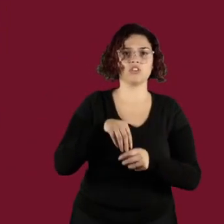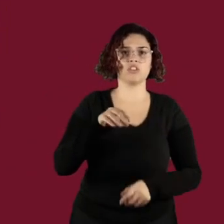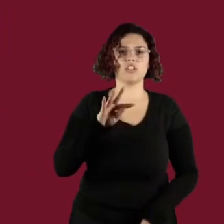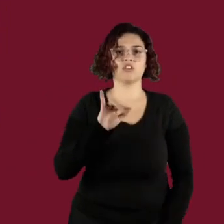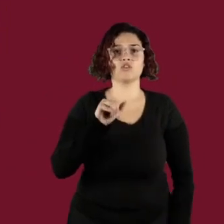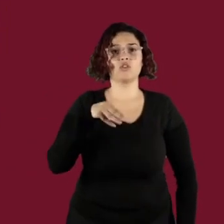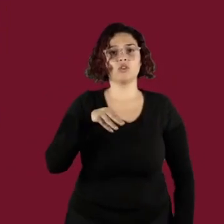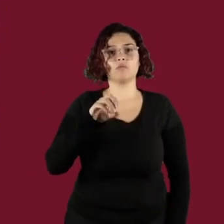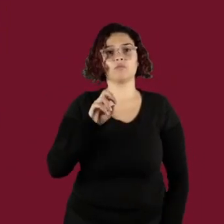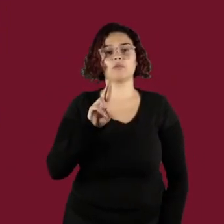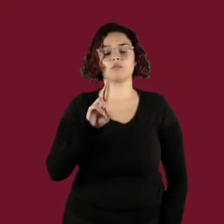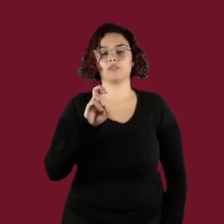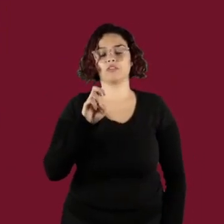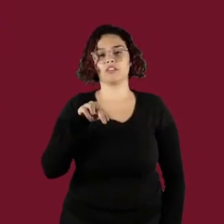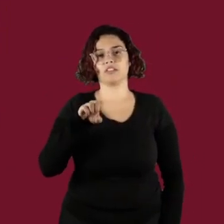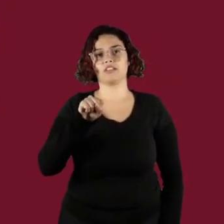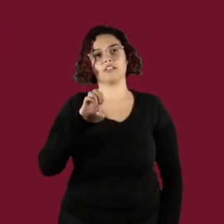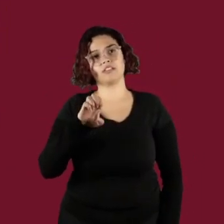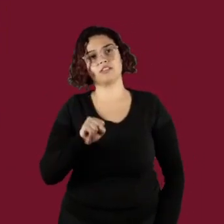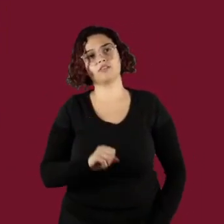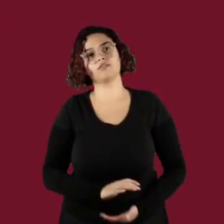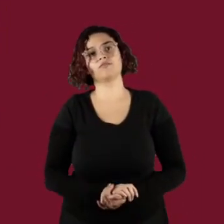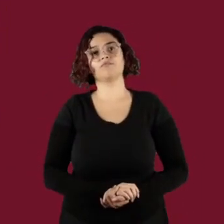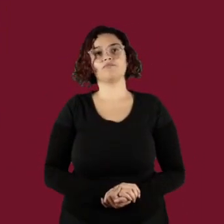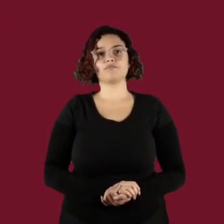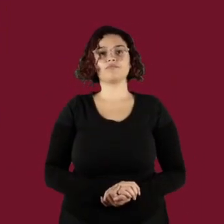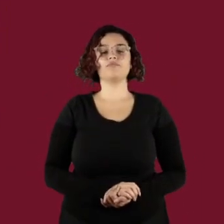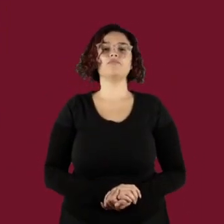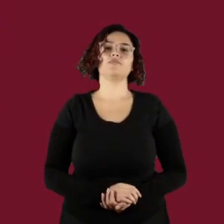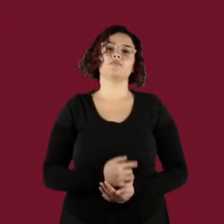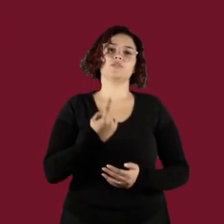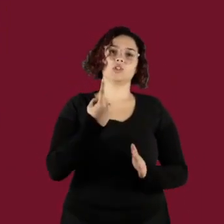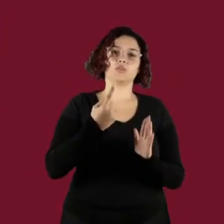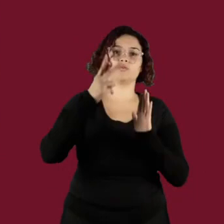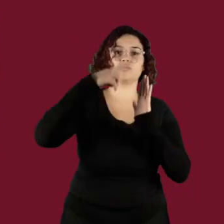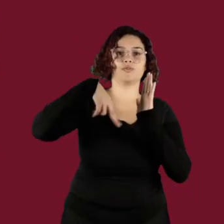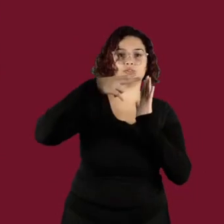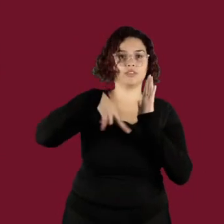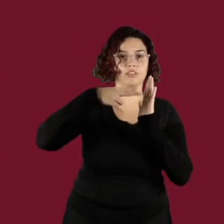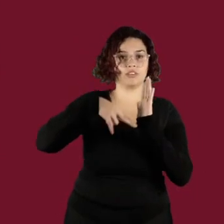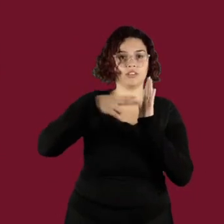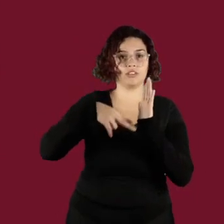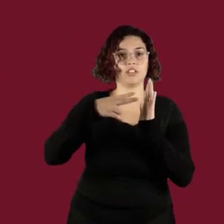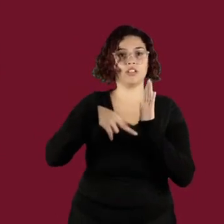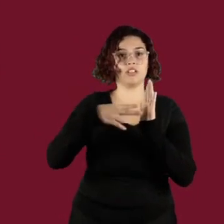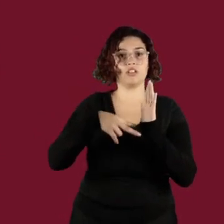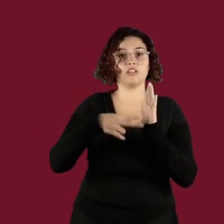O Mia Couto é um dos leitores e,